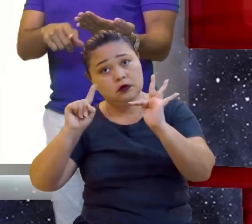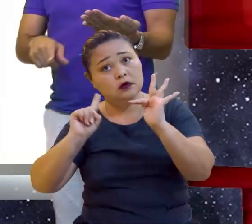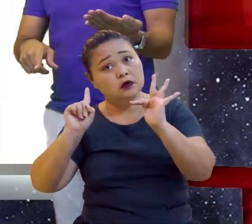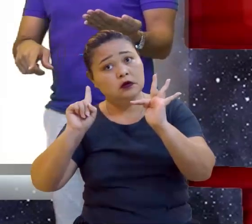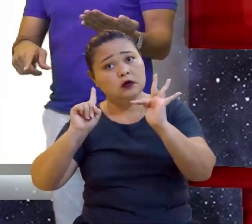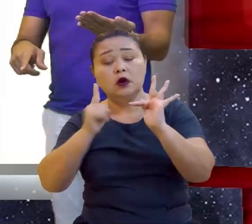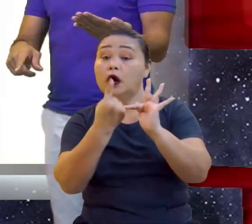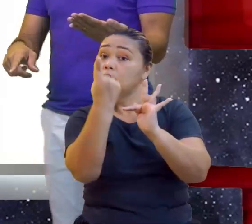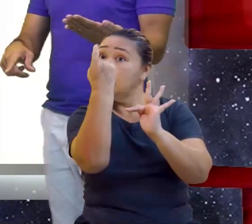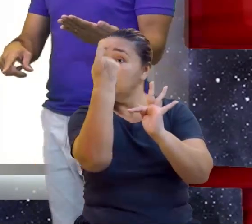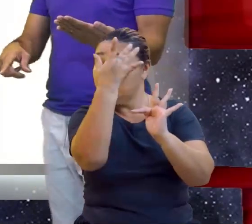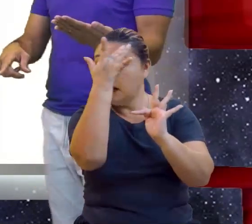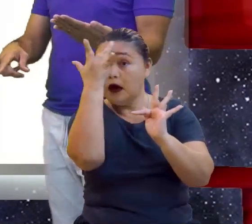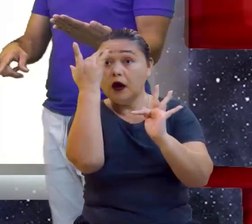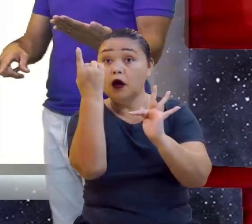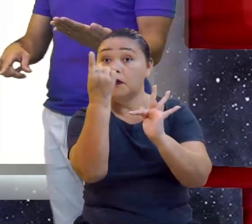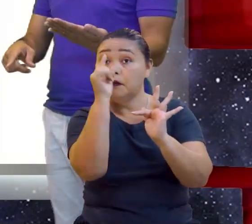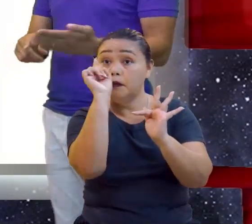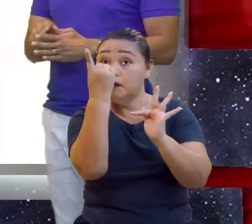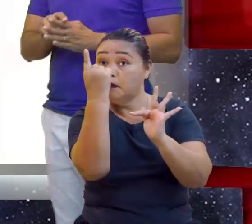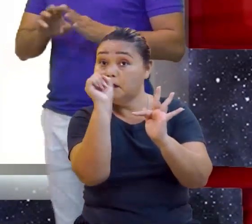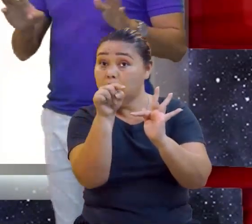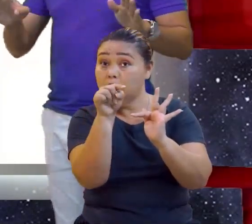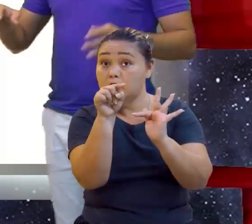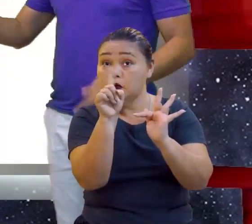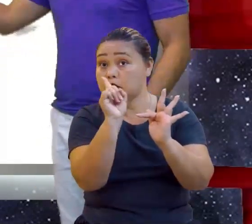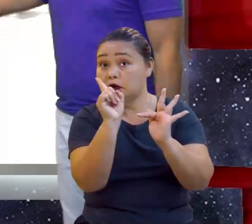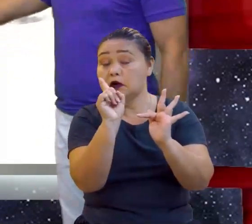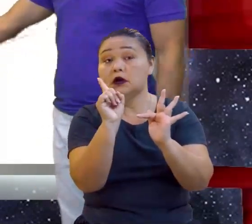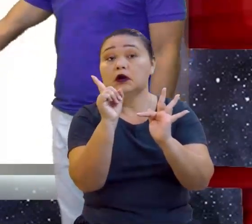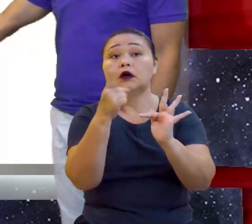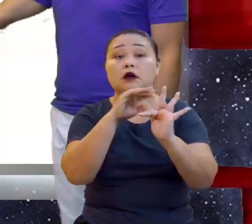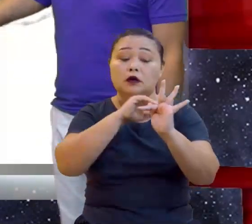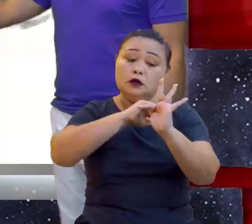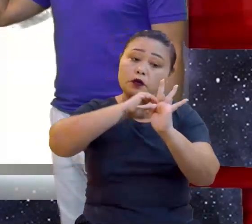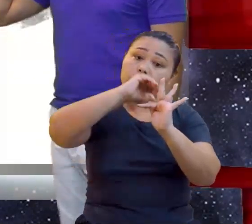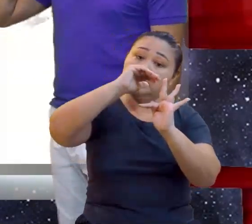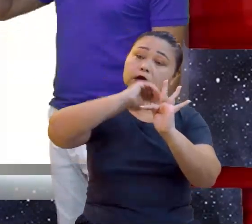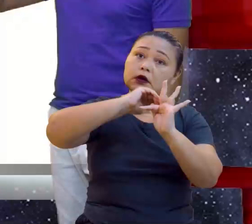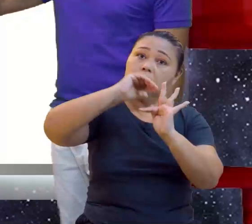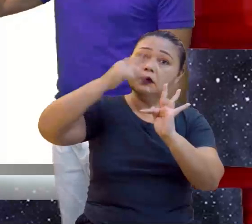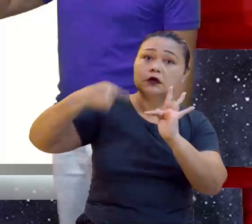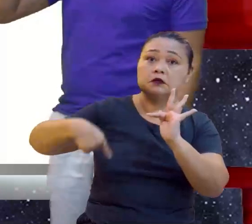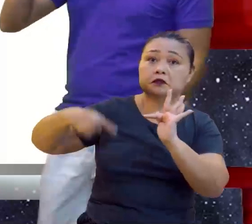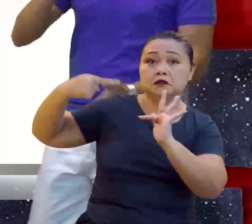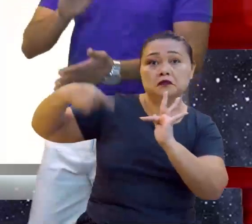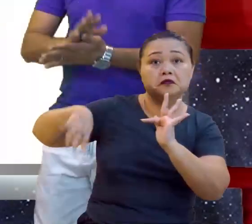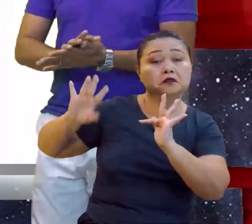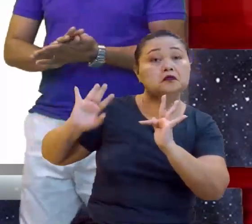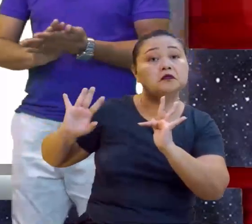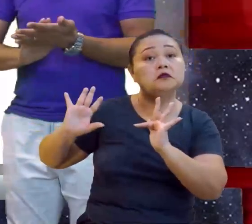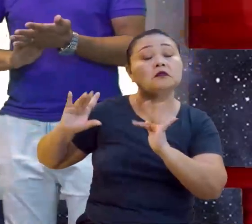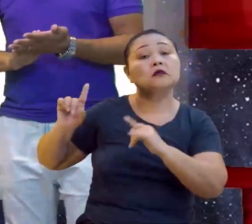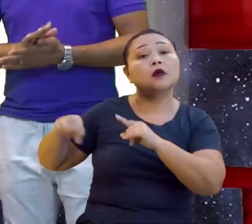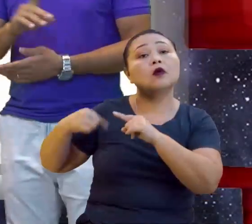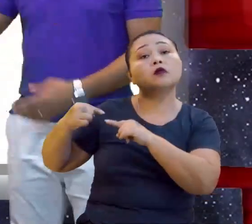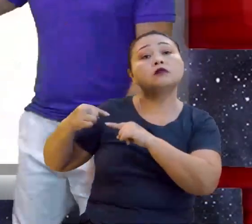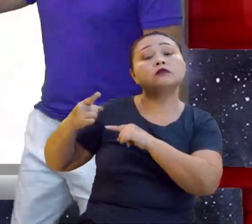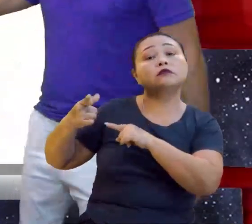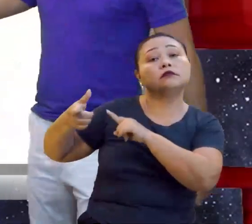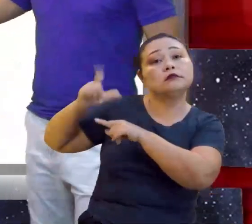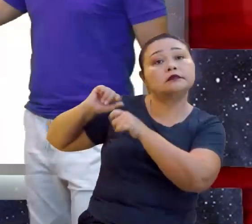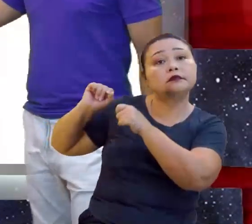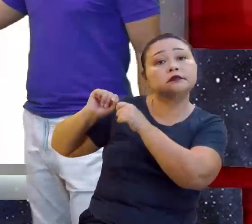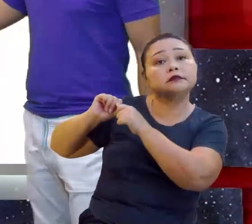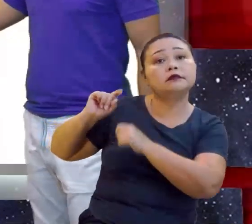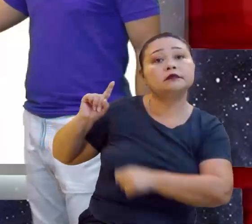1.000 pessoas, eu vou pagar, vai ter uma arrecadação. Não. Então esse aqui que tem crescimento. Esses dois aqui já jogam desconsidera. fora. Então voltamos nos anteriores. Vamos